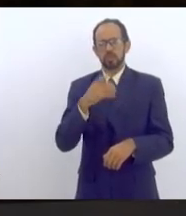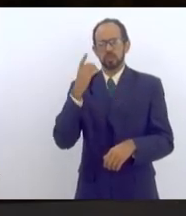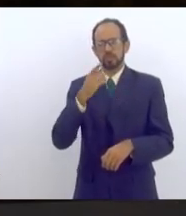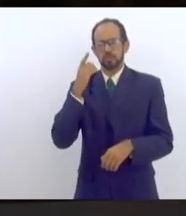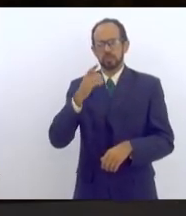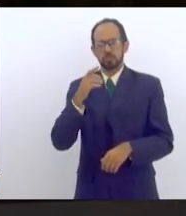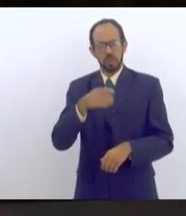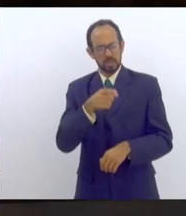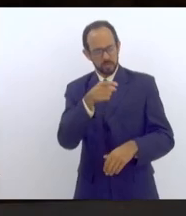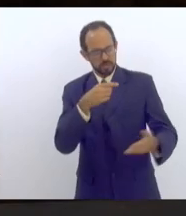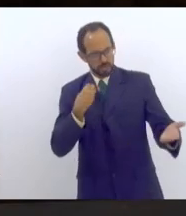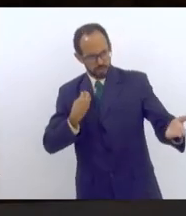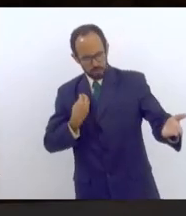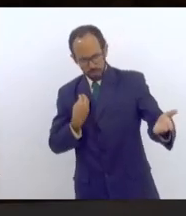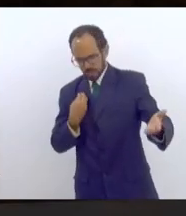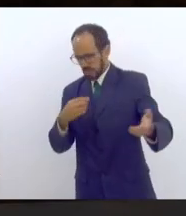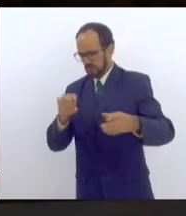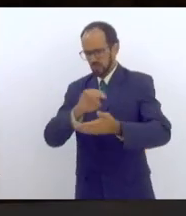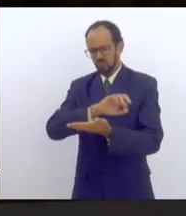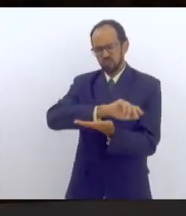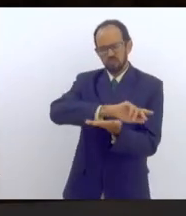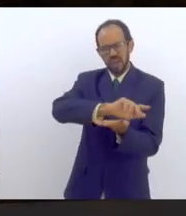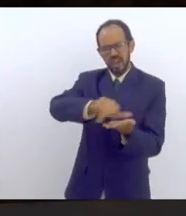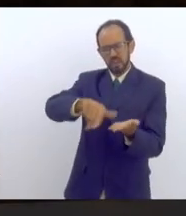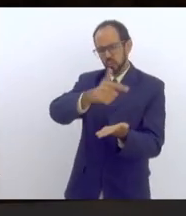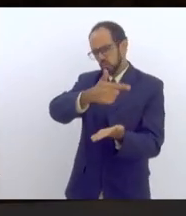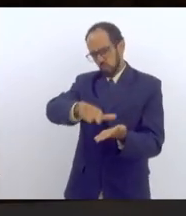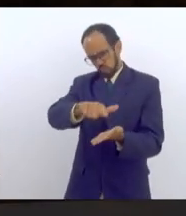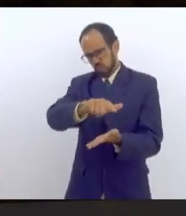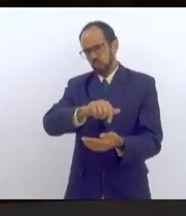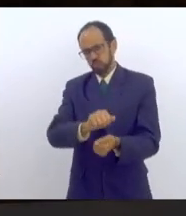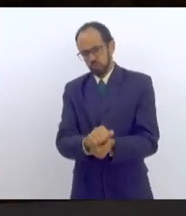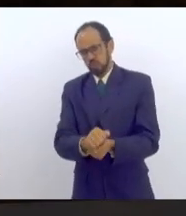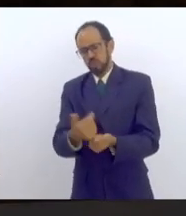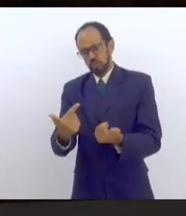ali presente, tantos outros, e eu